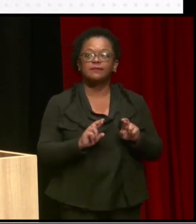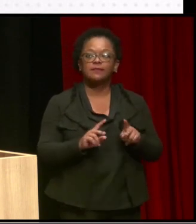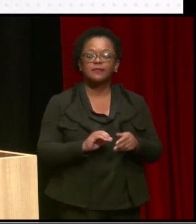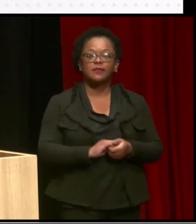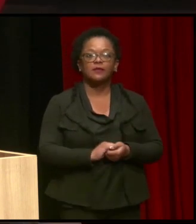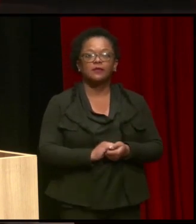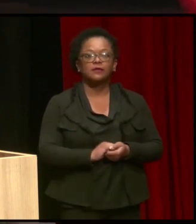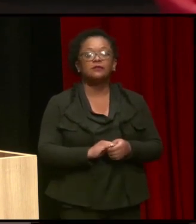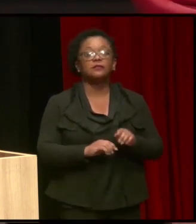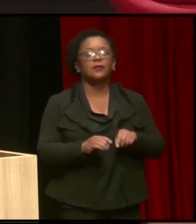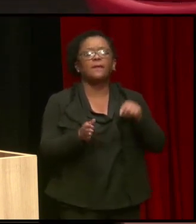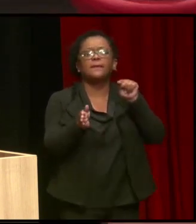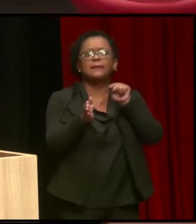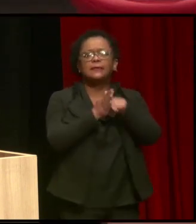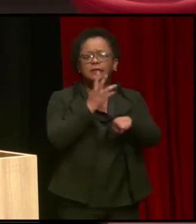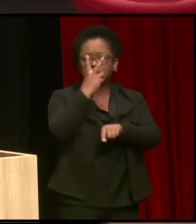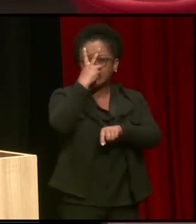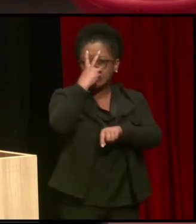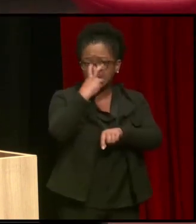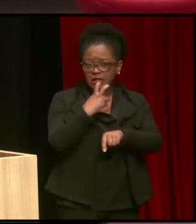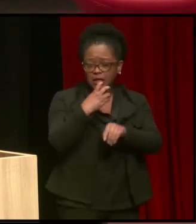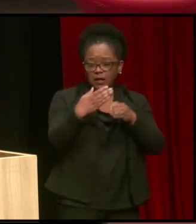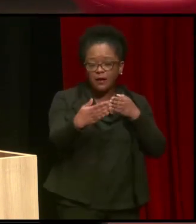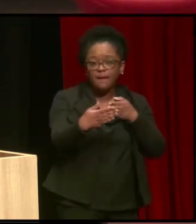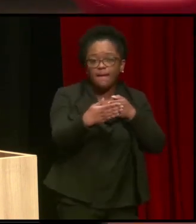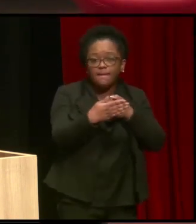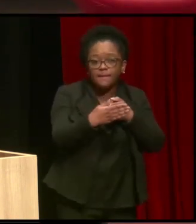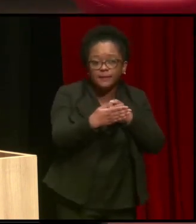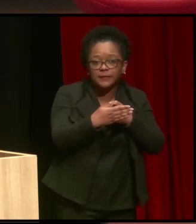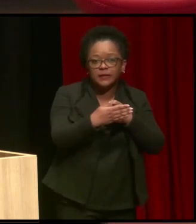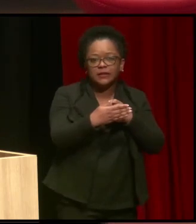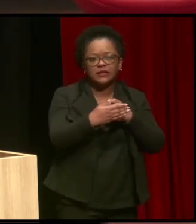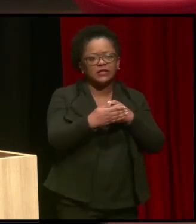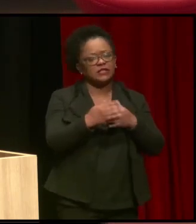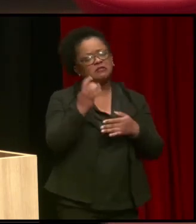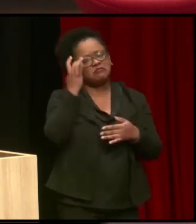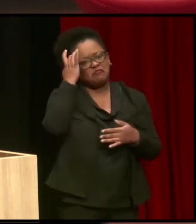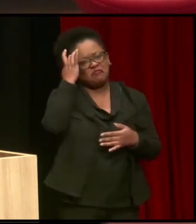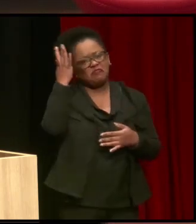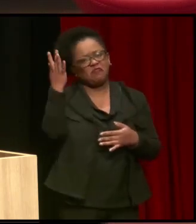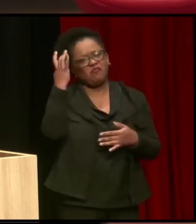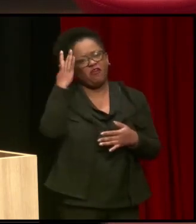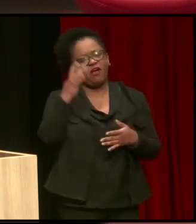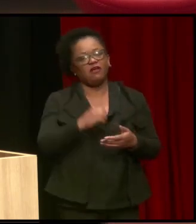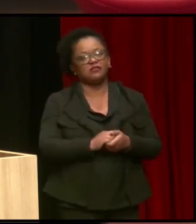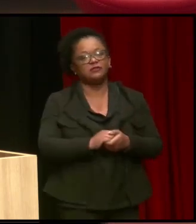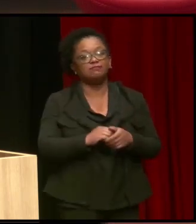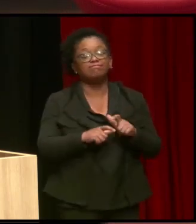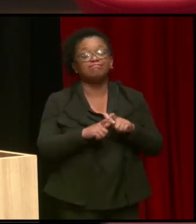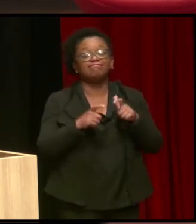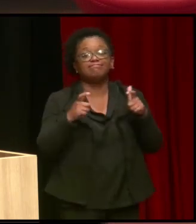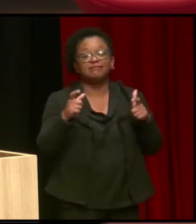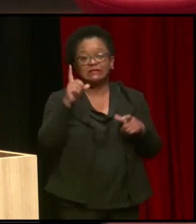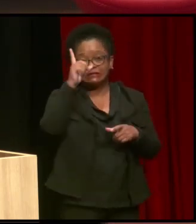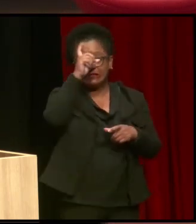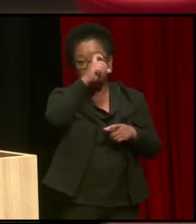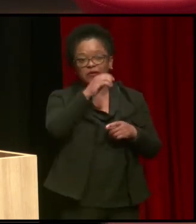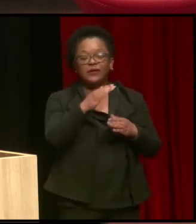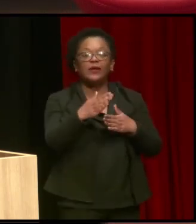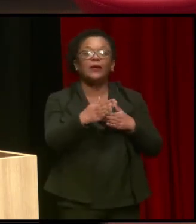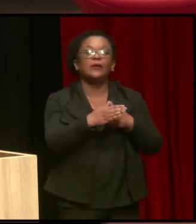para um cego, a barreira física é a mais fácil de lidar para um cego. Sabe qual é a maior dificuldade do cego? É a barreira